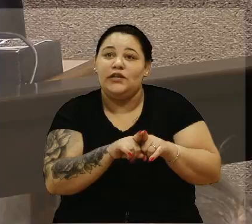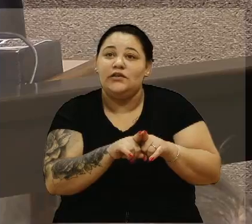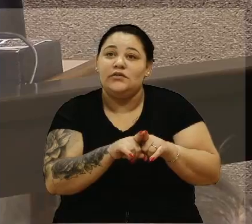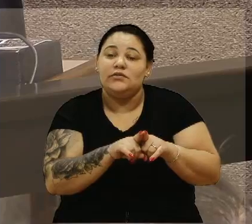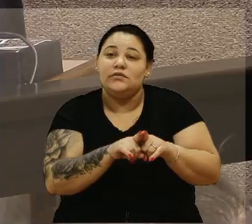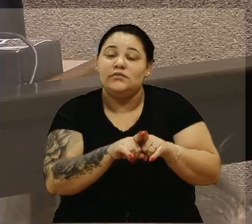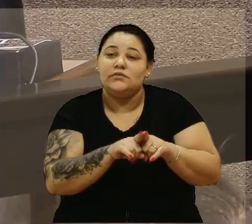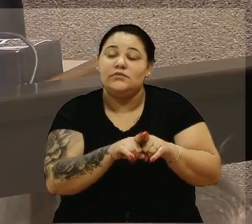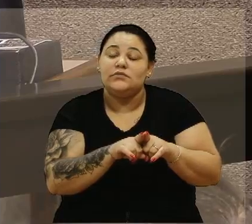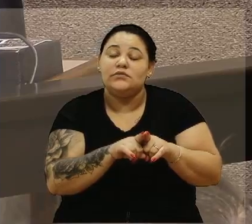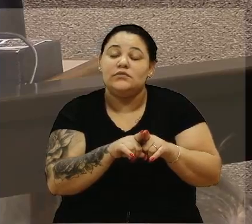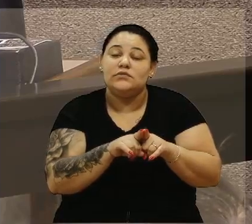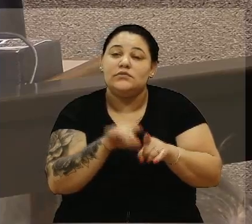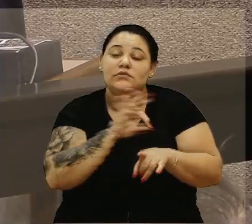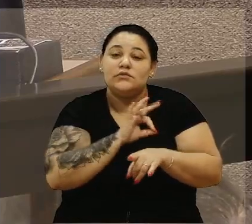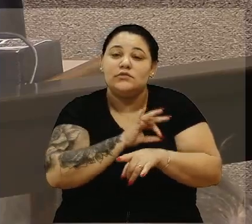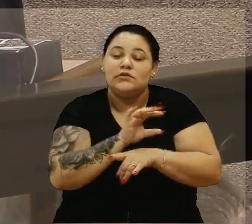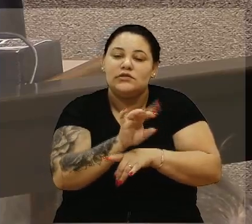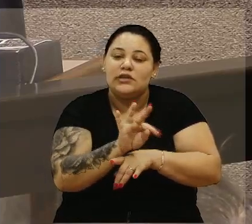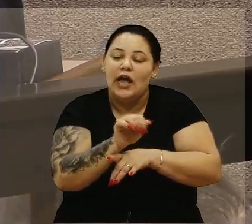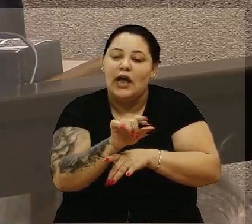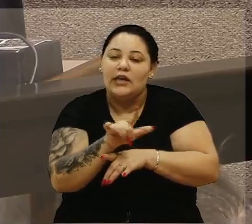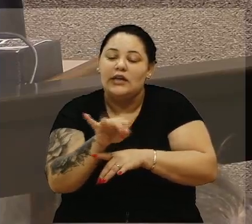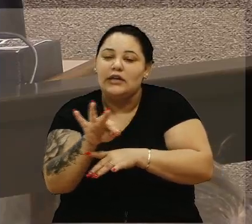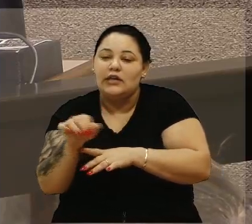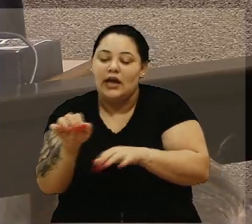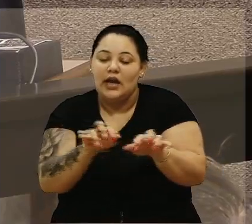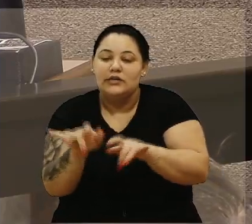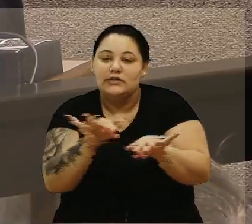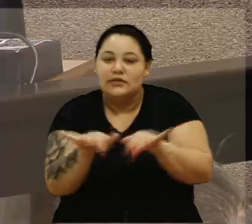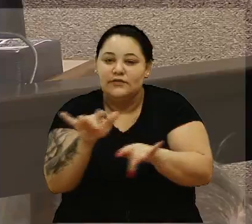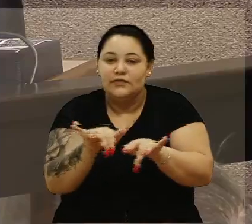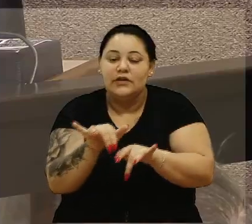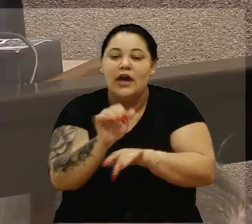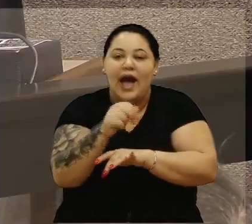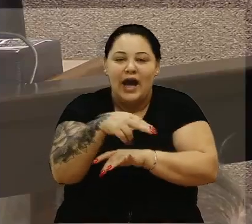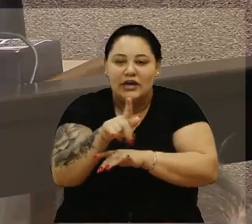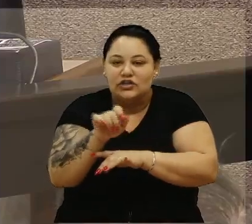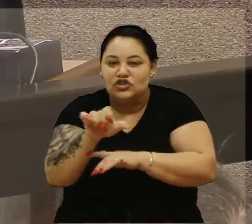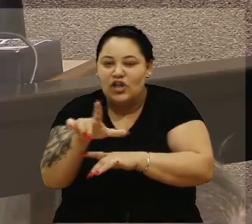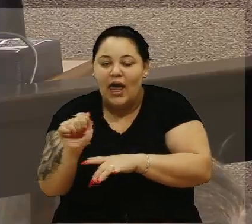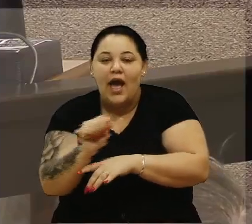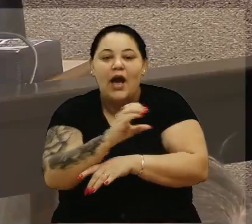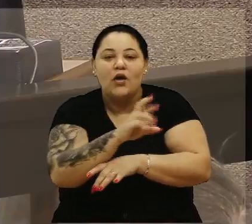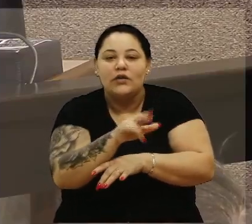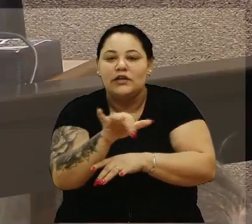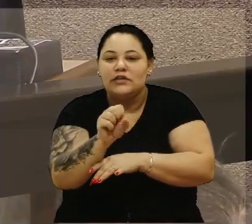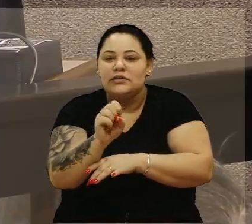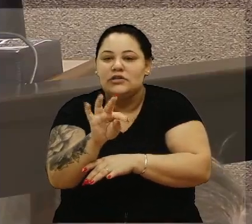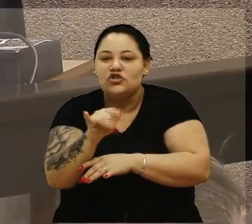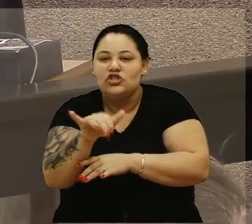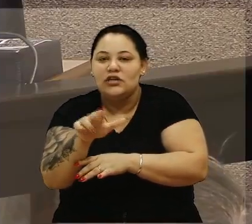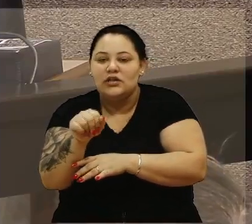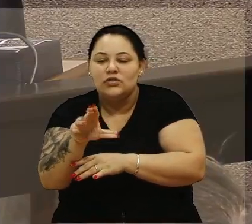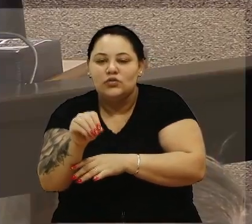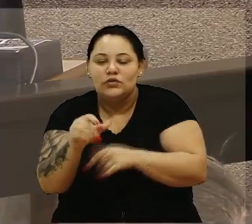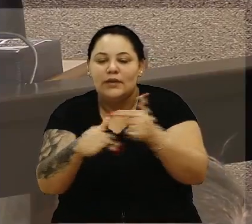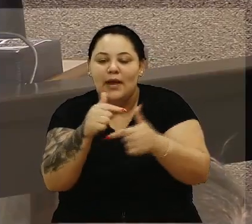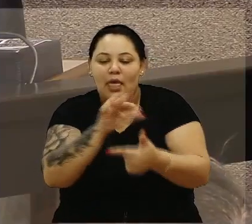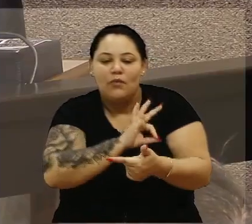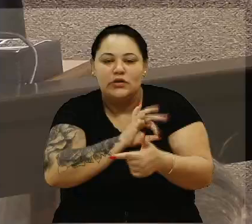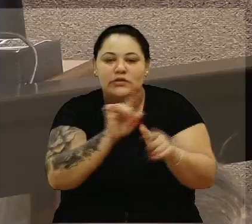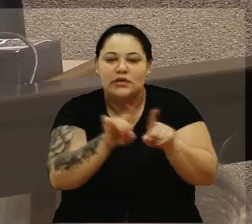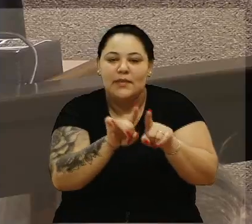delegada Thalita, a Ana Maria, a escrivã, a Ângela Rodrigues, o Cristiano, que é um inspetor de polícia, a Isabel